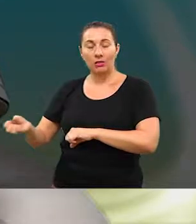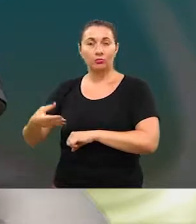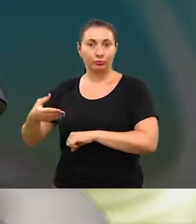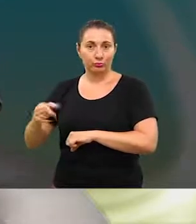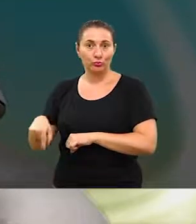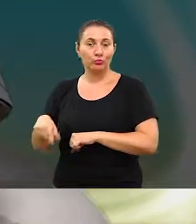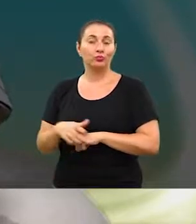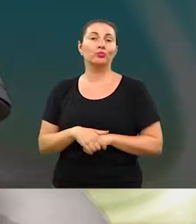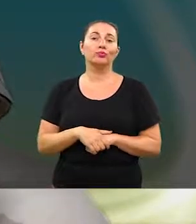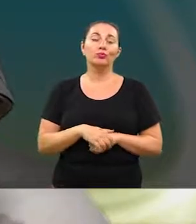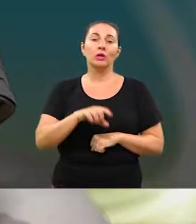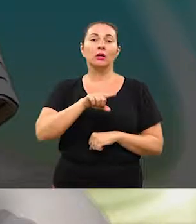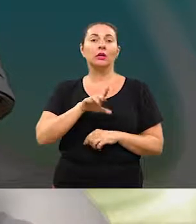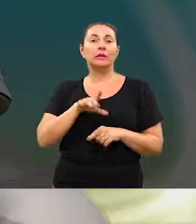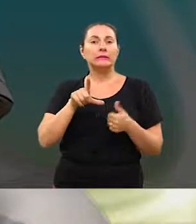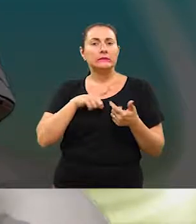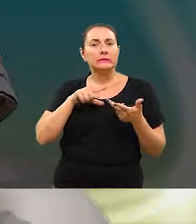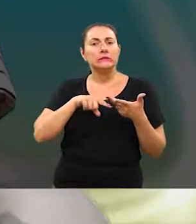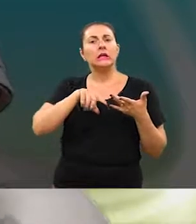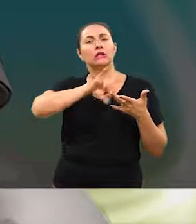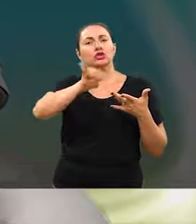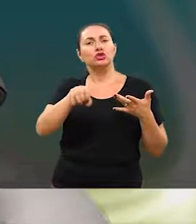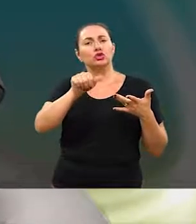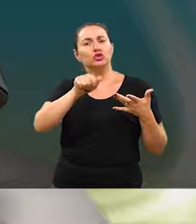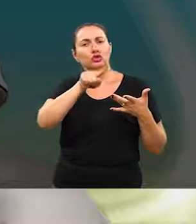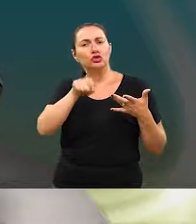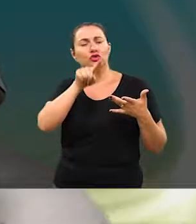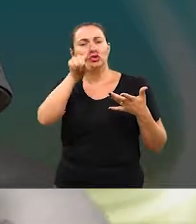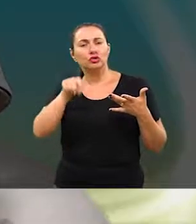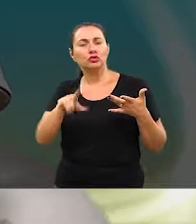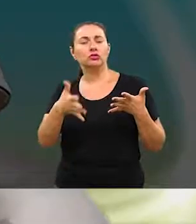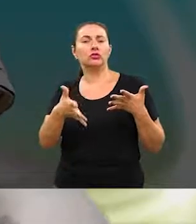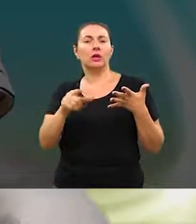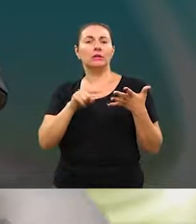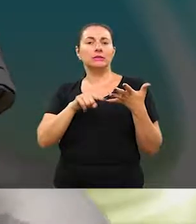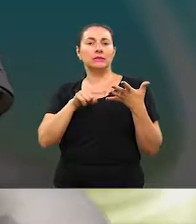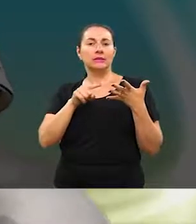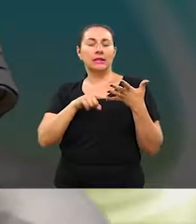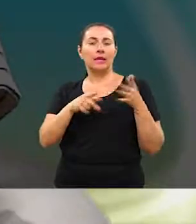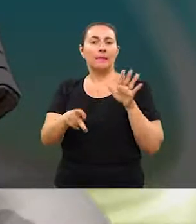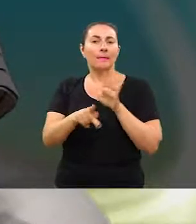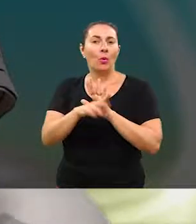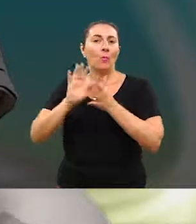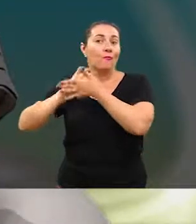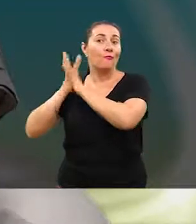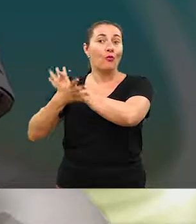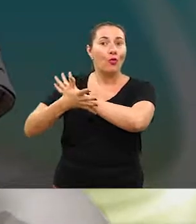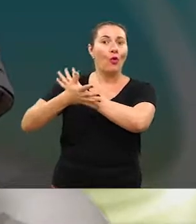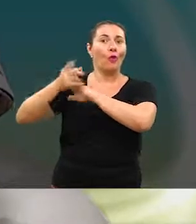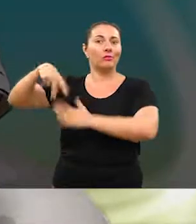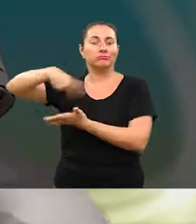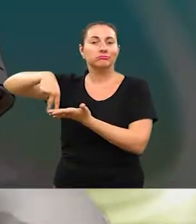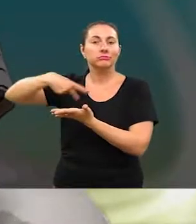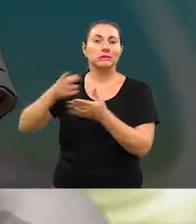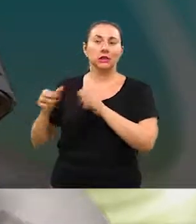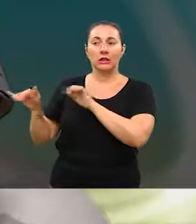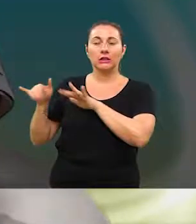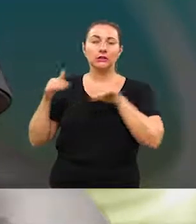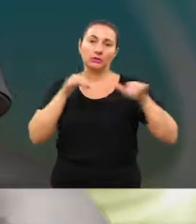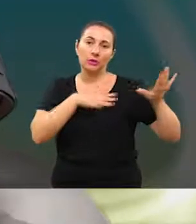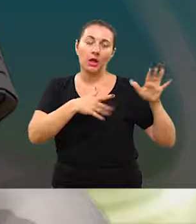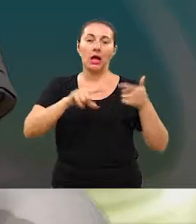contemporâneo também, dança contemporânea, jazz. A gente pode também identificar uma linha das danças étnicas ou folclóricas, que daí